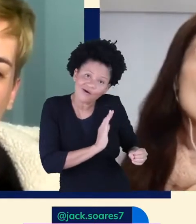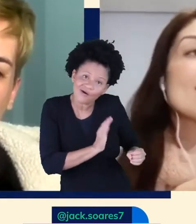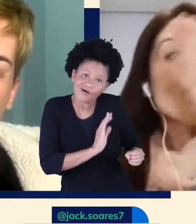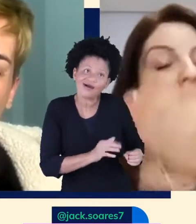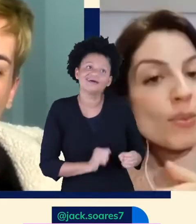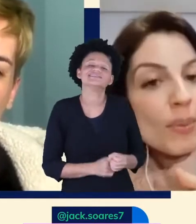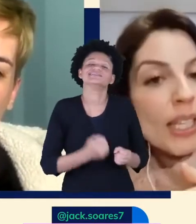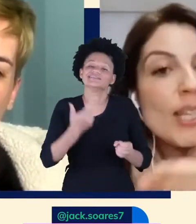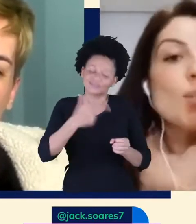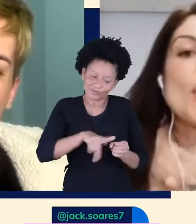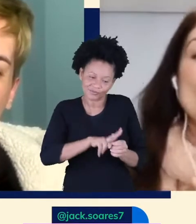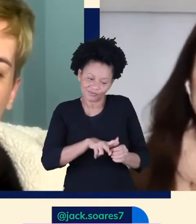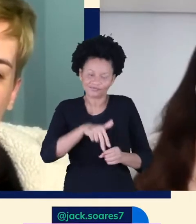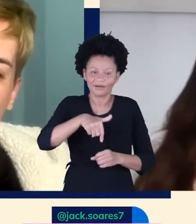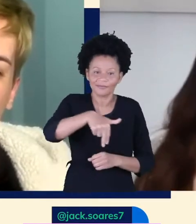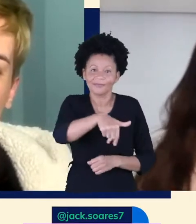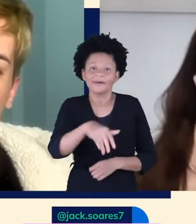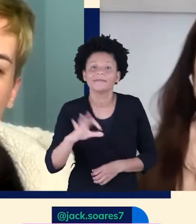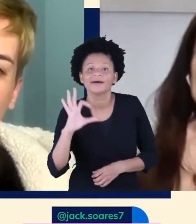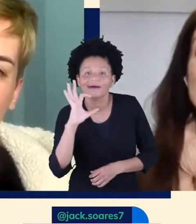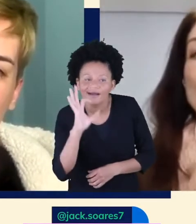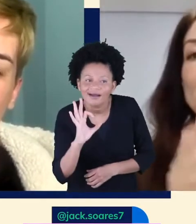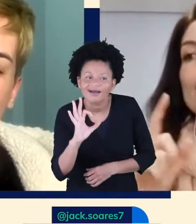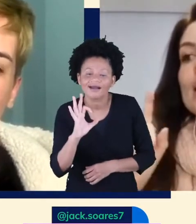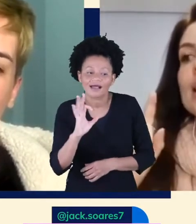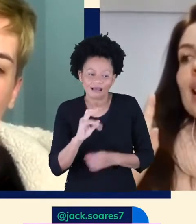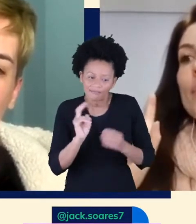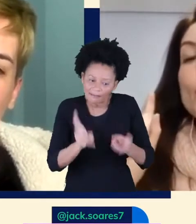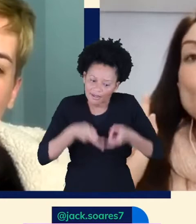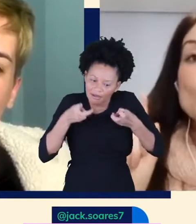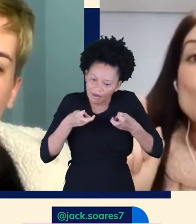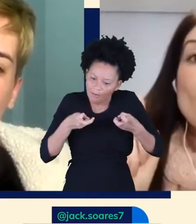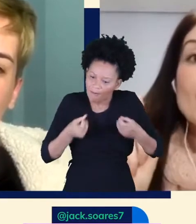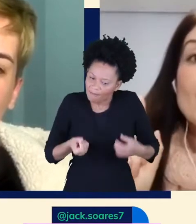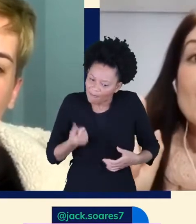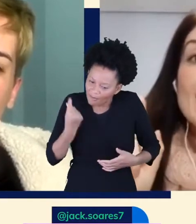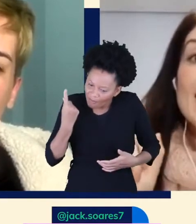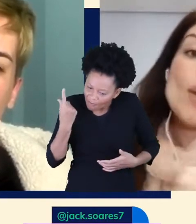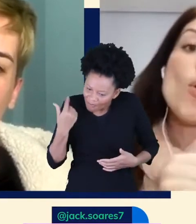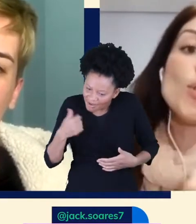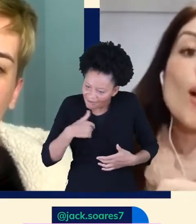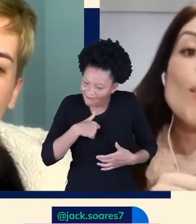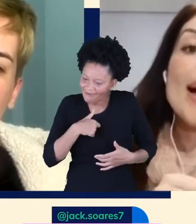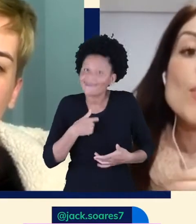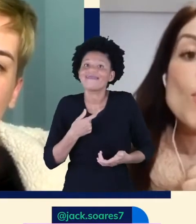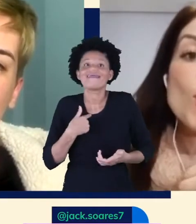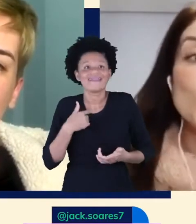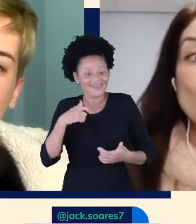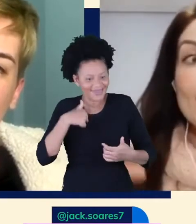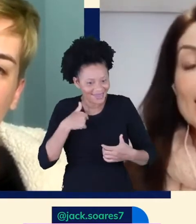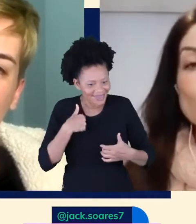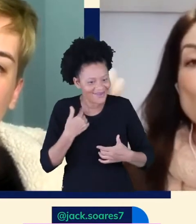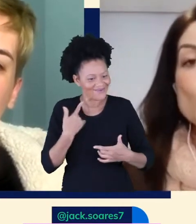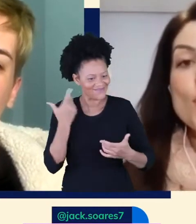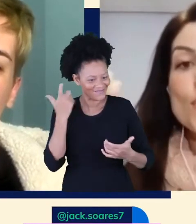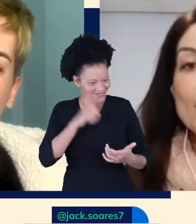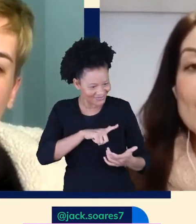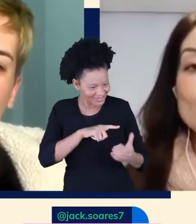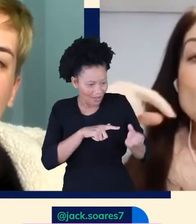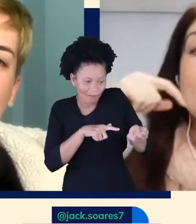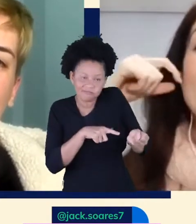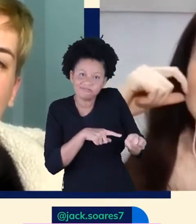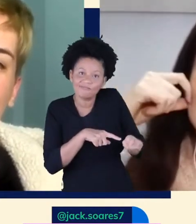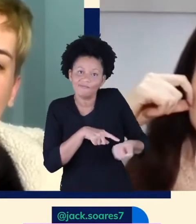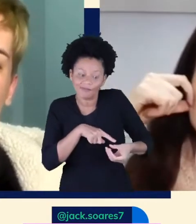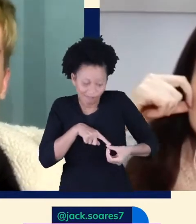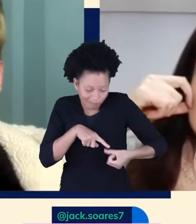várias vezes que faz no pinico, depois faz no vaso sanitário, que ela vai sacar, poxa, olha, eu controlo mais um músculo, além dos meus